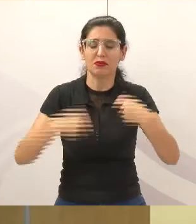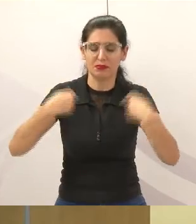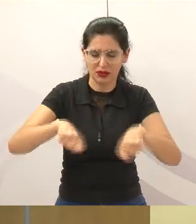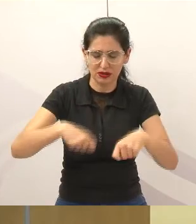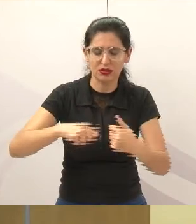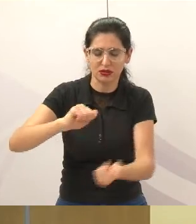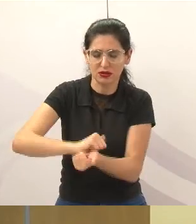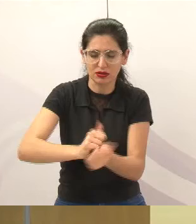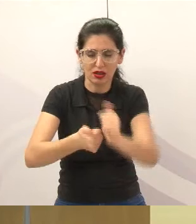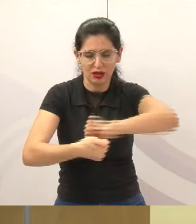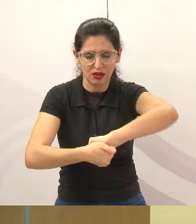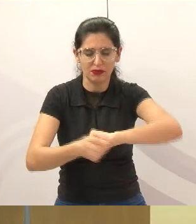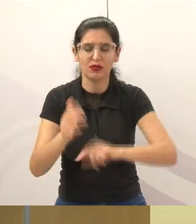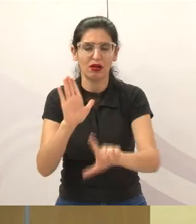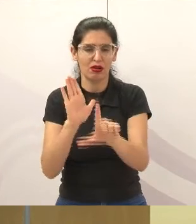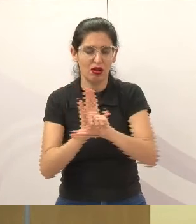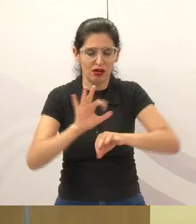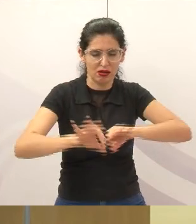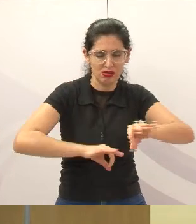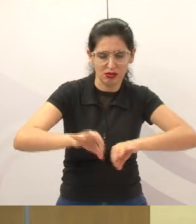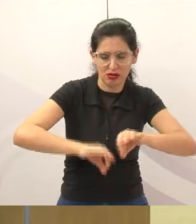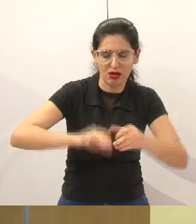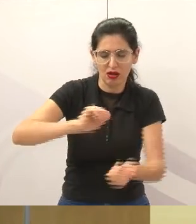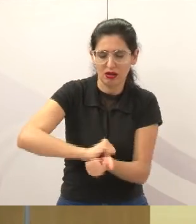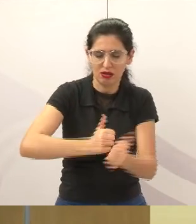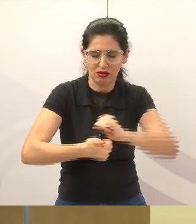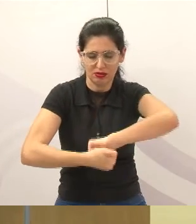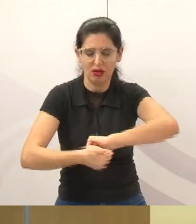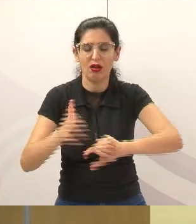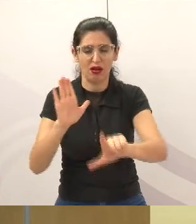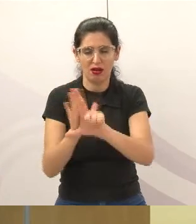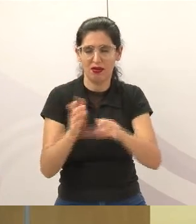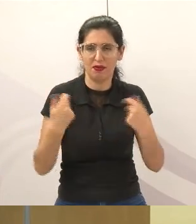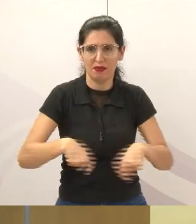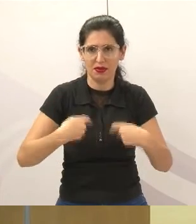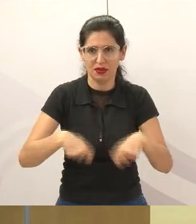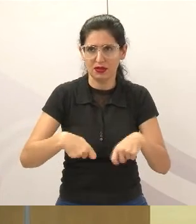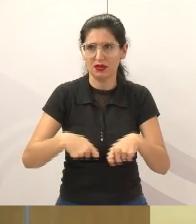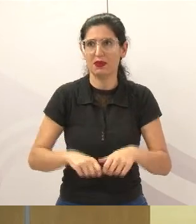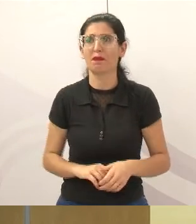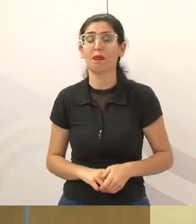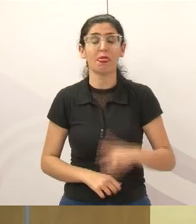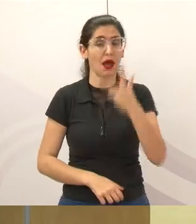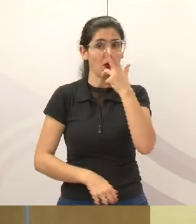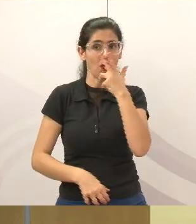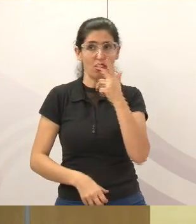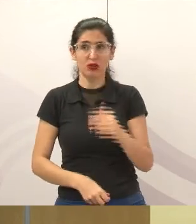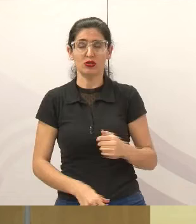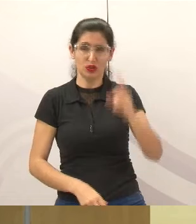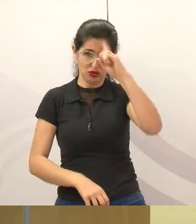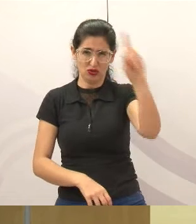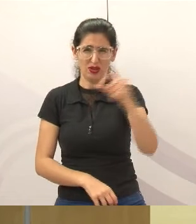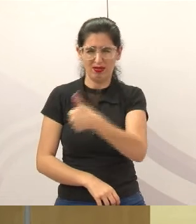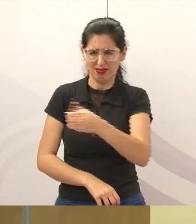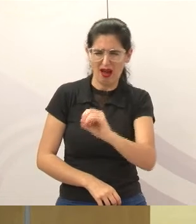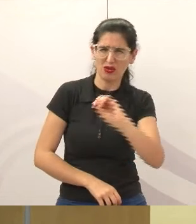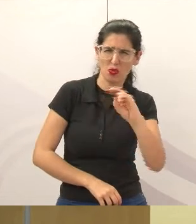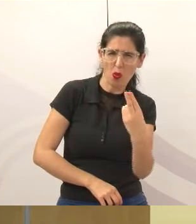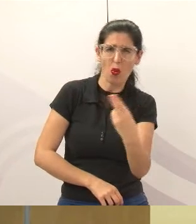alguns aperfeiçoamentos que podem ser feitos. Nesse sentido, o Luiz Flávio colocou muito bem, acho que em breve, agora, dia 10 ou 11